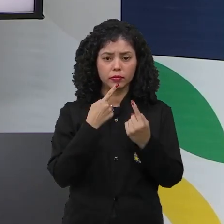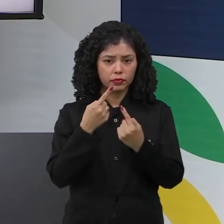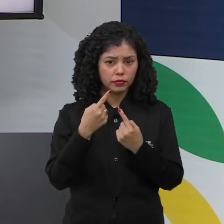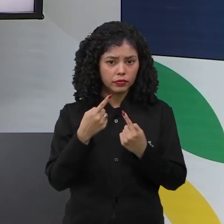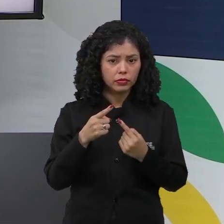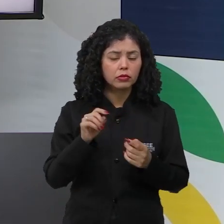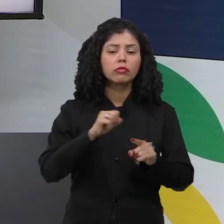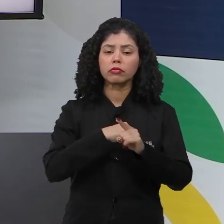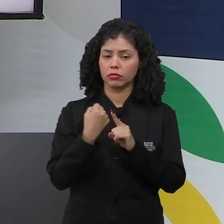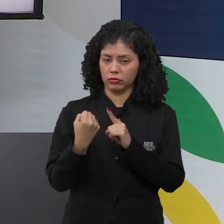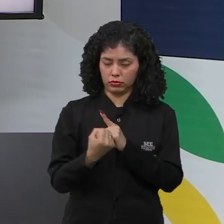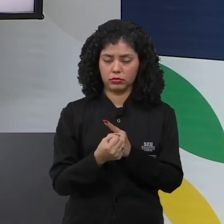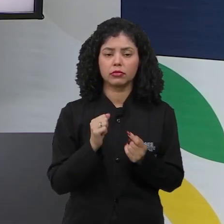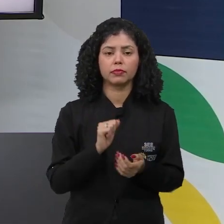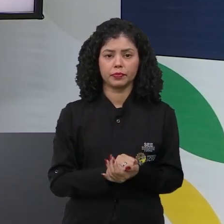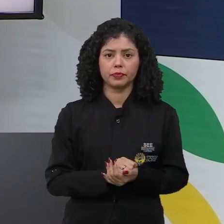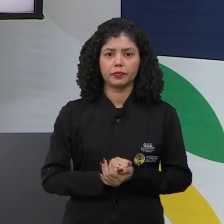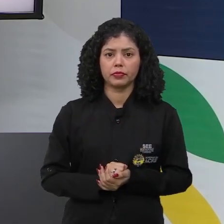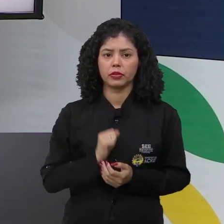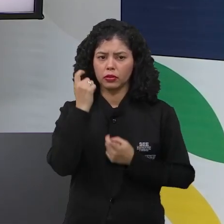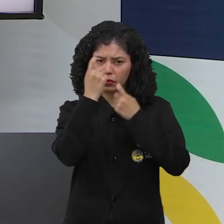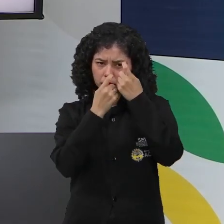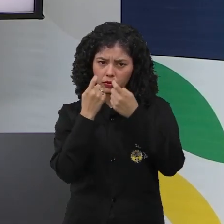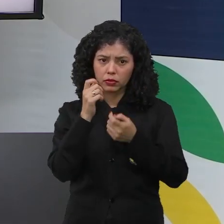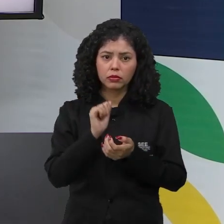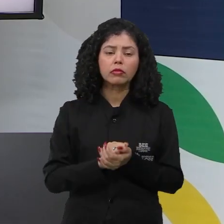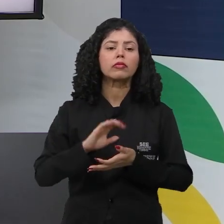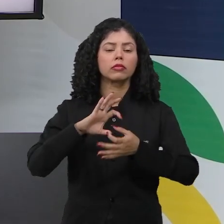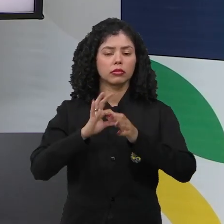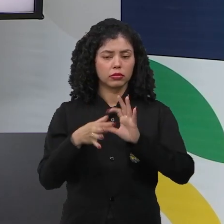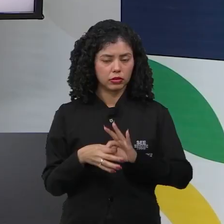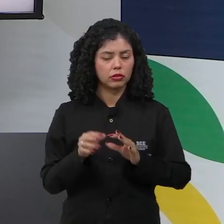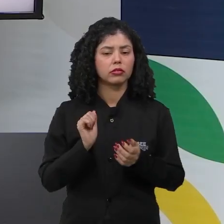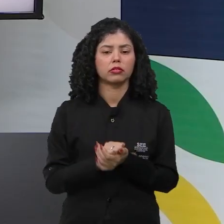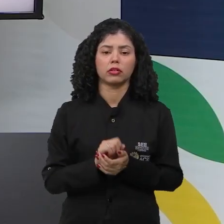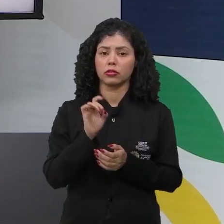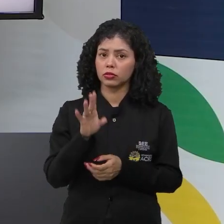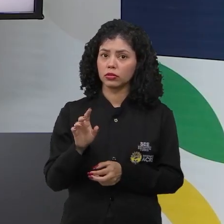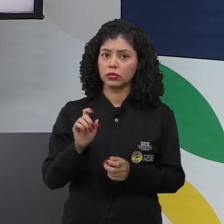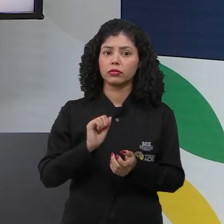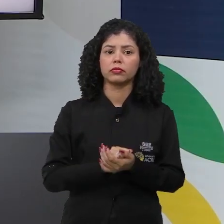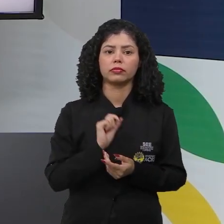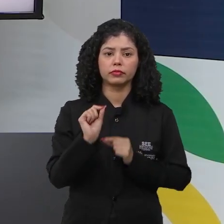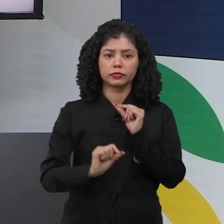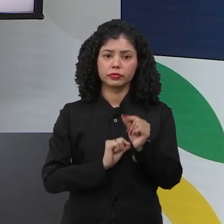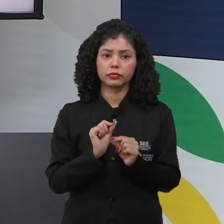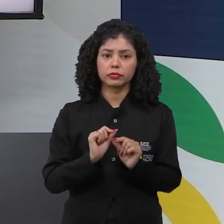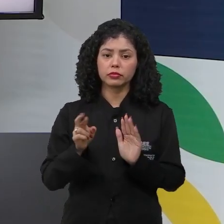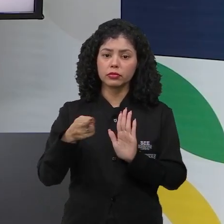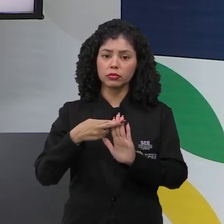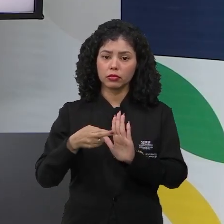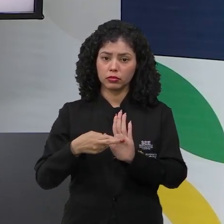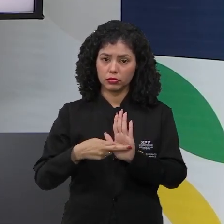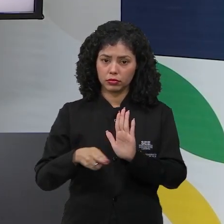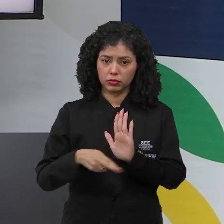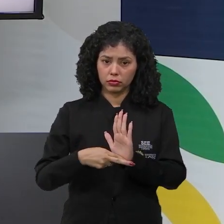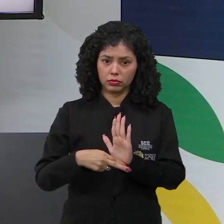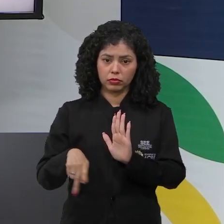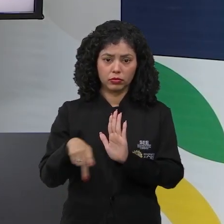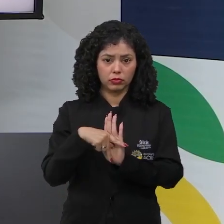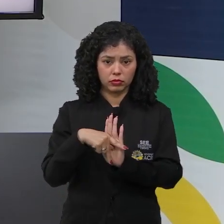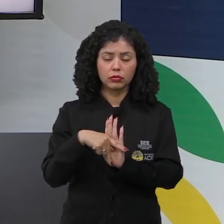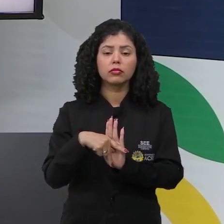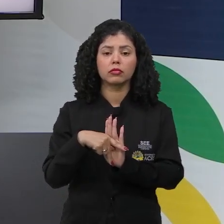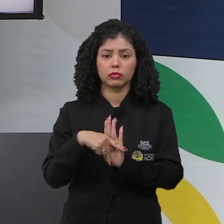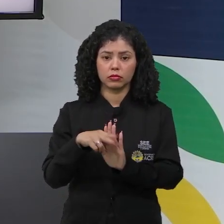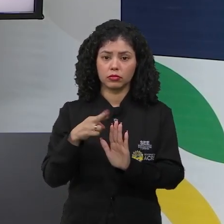convenções sociais, ela não se preocupa ao contexto, ela se preocupa com o quê? Com a norma padrão,